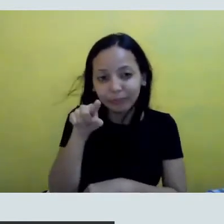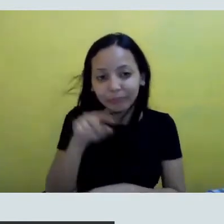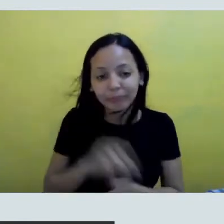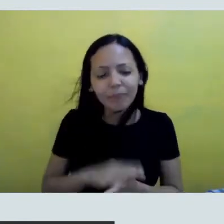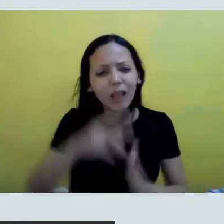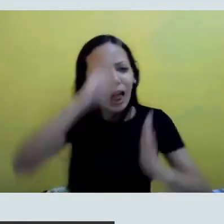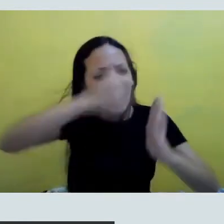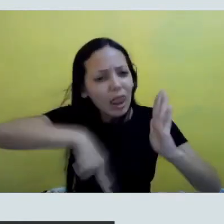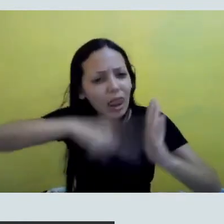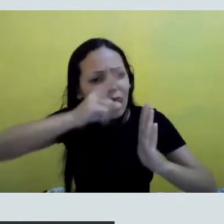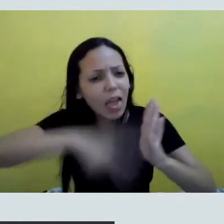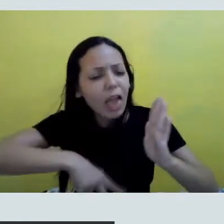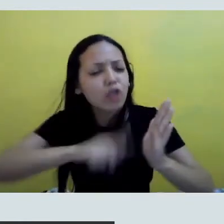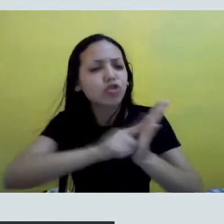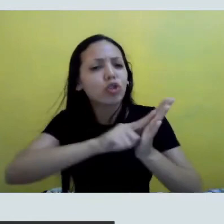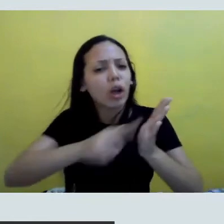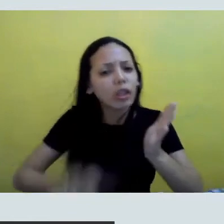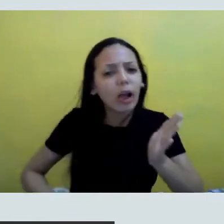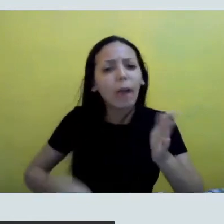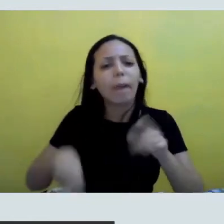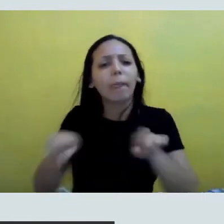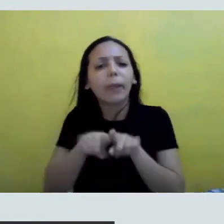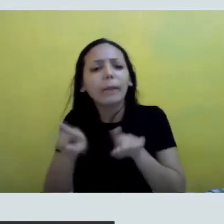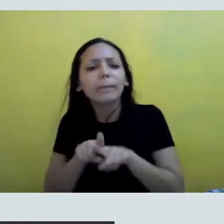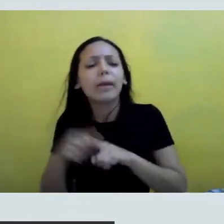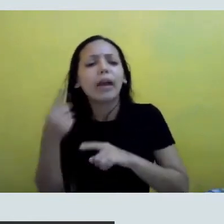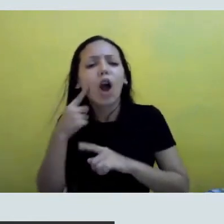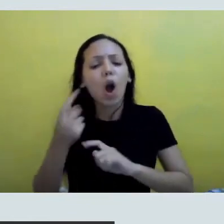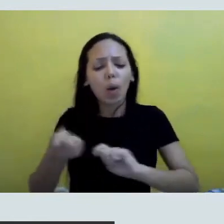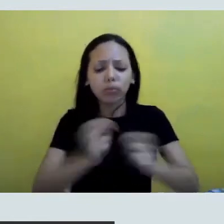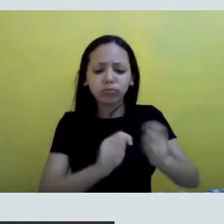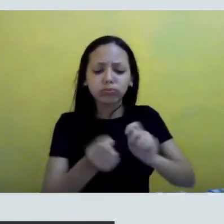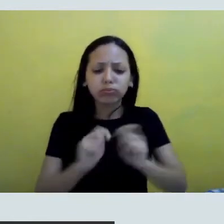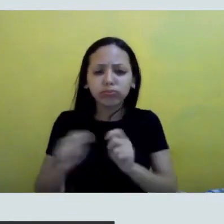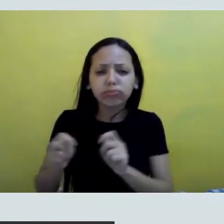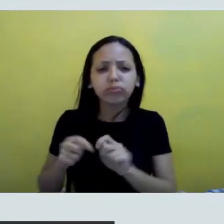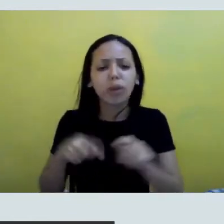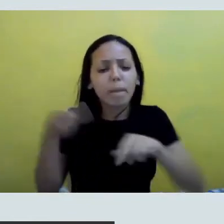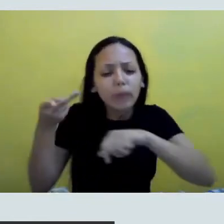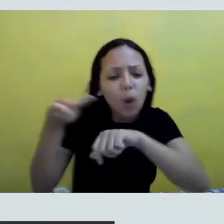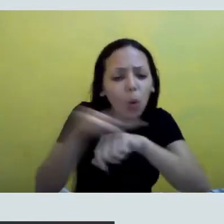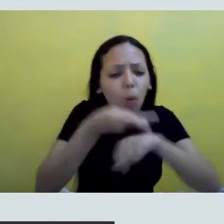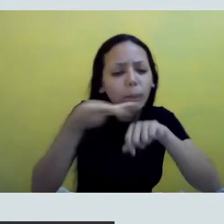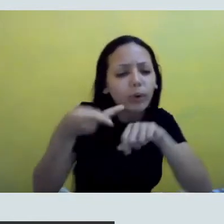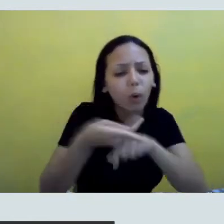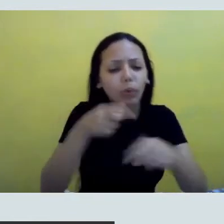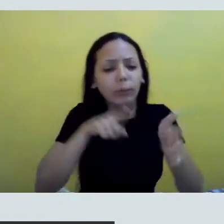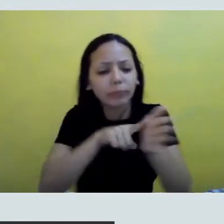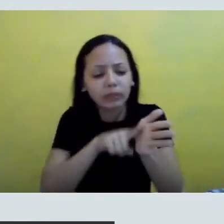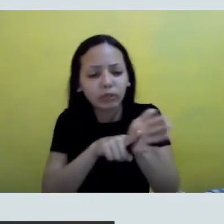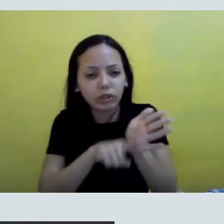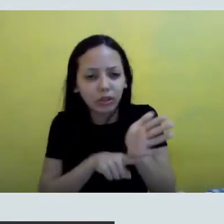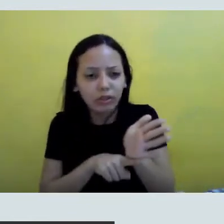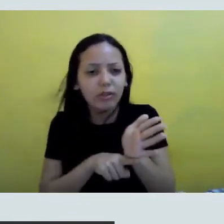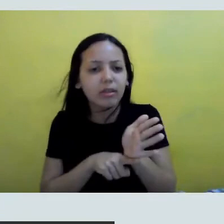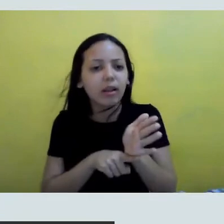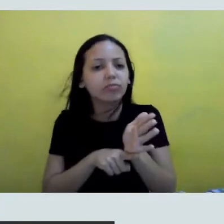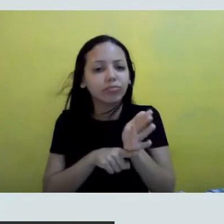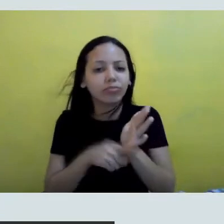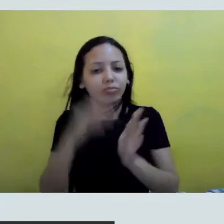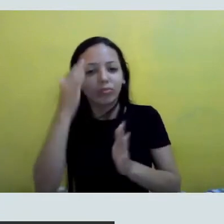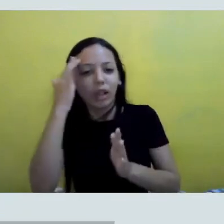leiam jornal, ouçam jornal, procurem, sabe? Saiam da